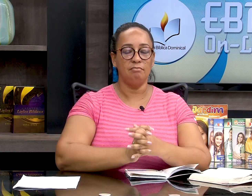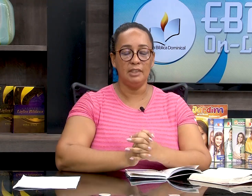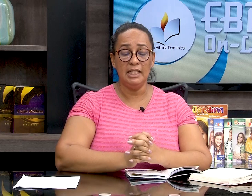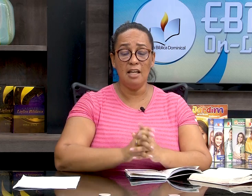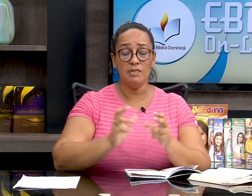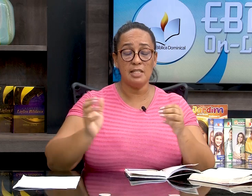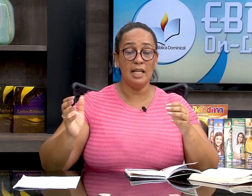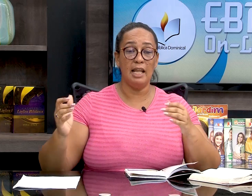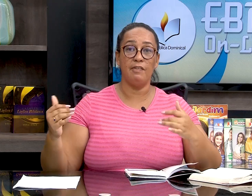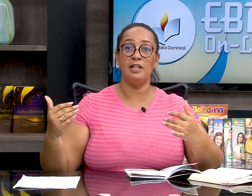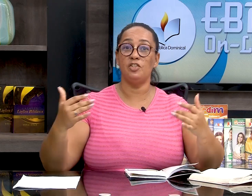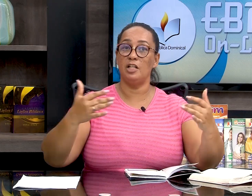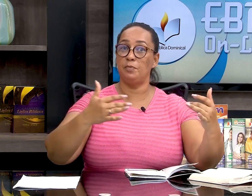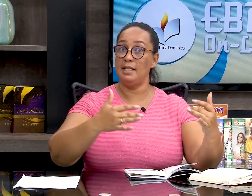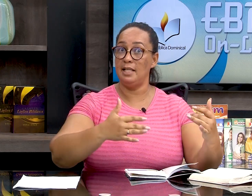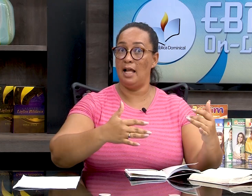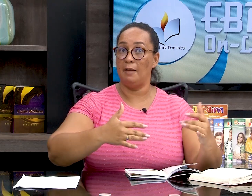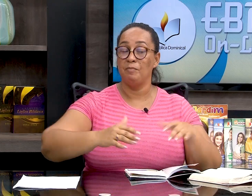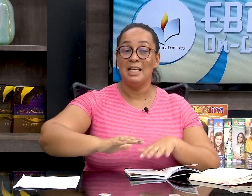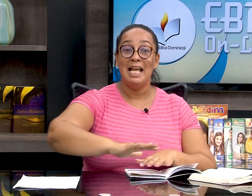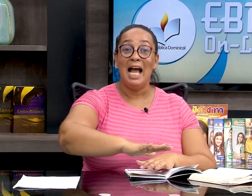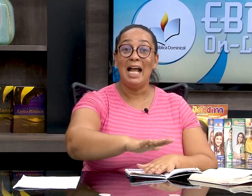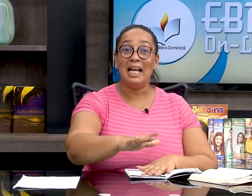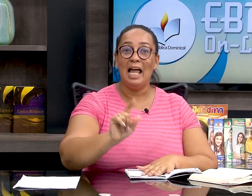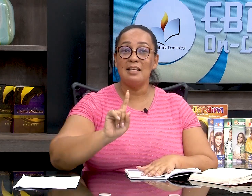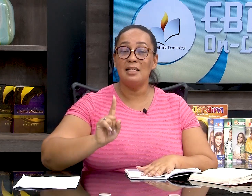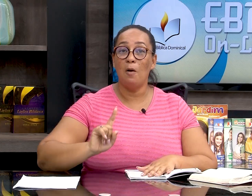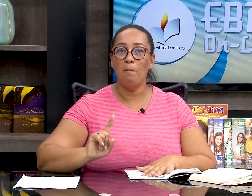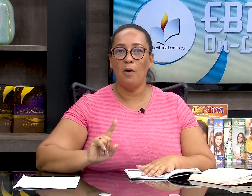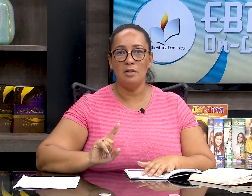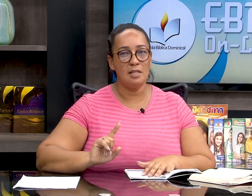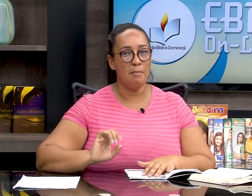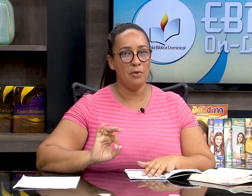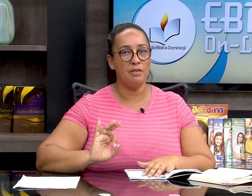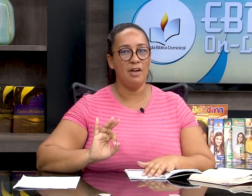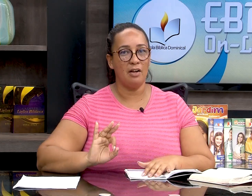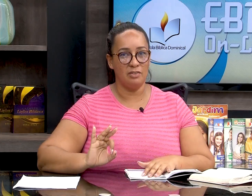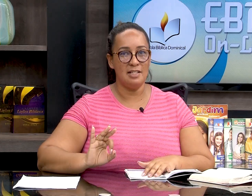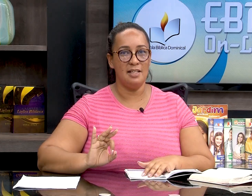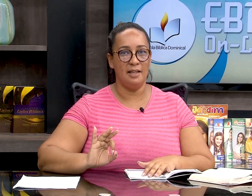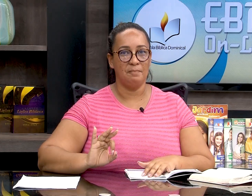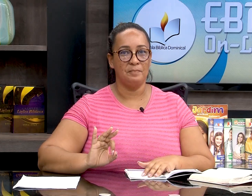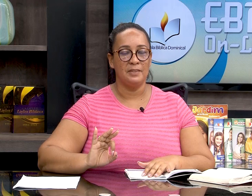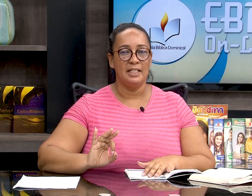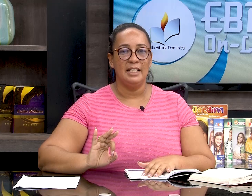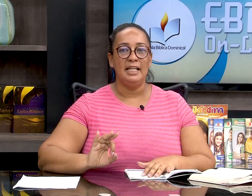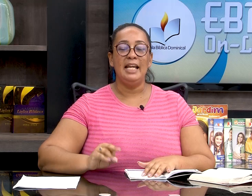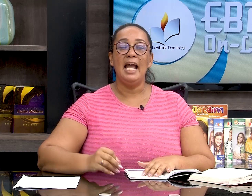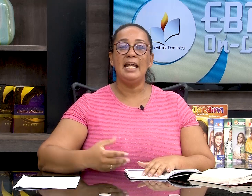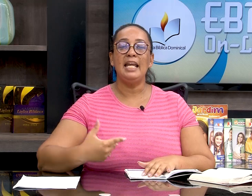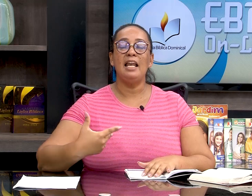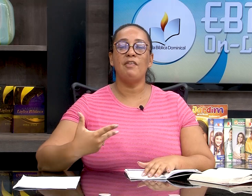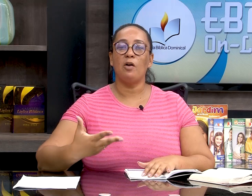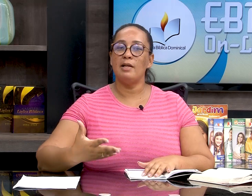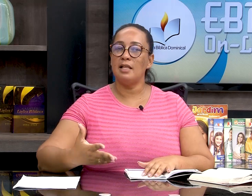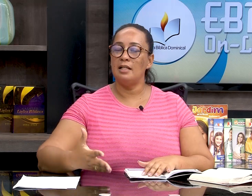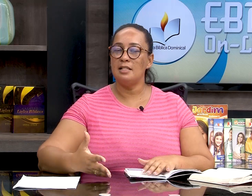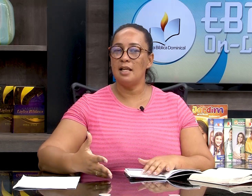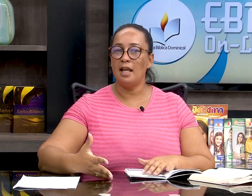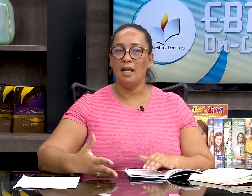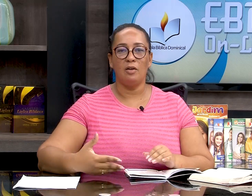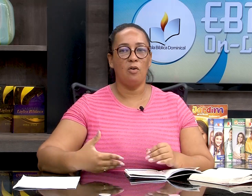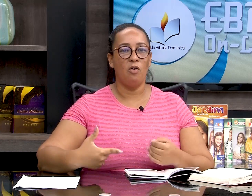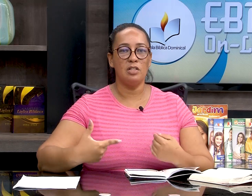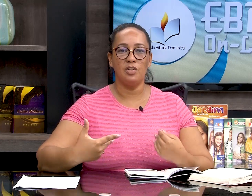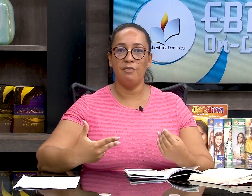e aí você leva eles três para sala a classe não pode saber o que vai acontecer E aí ele vai começar